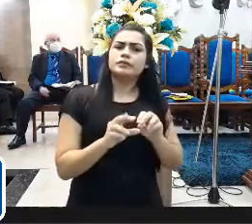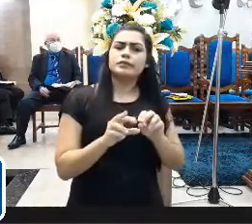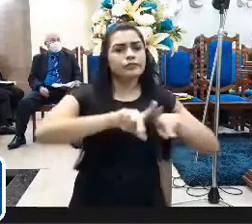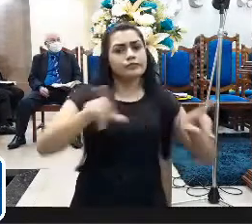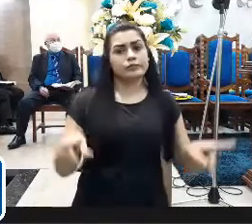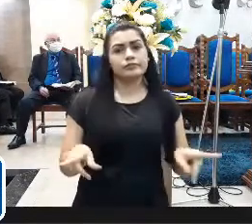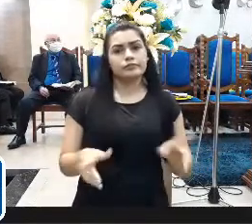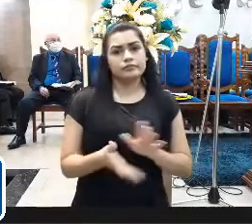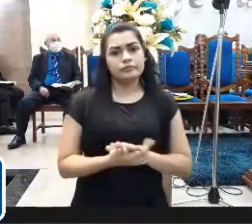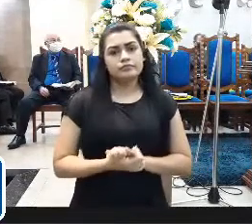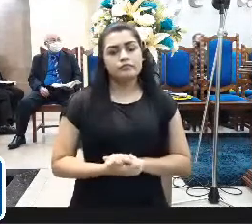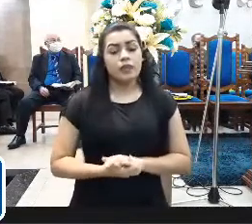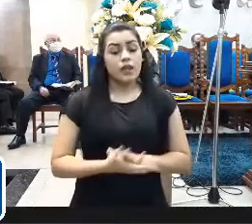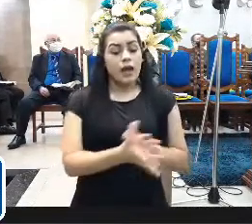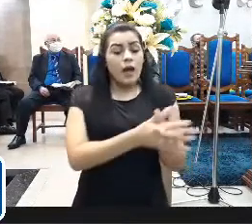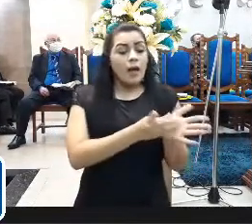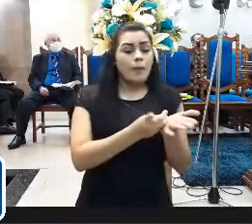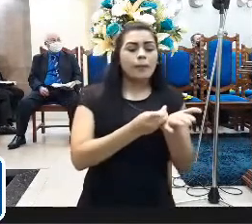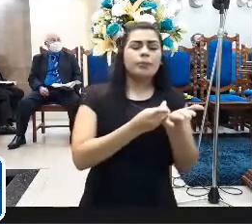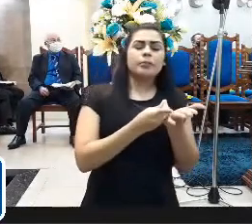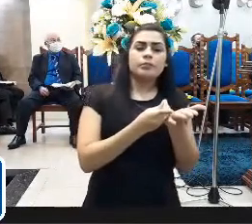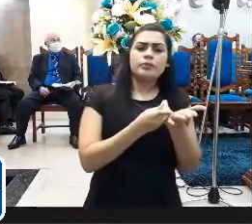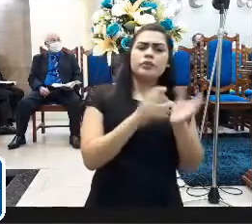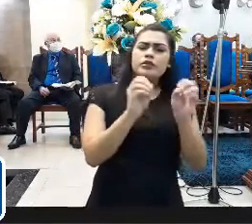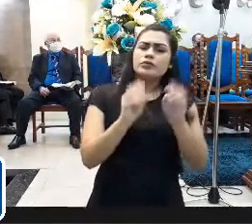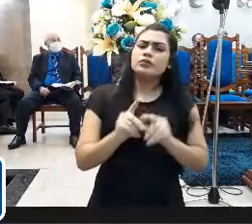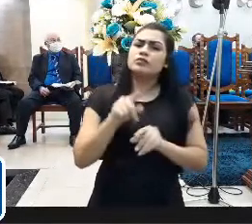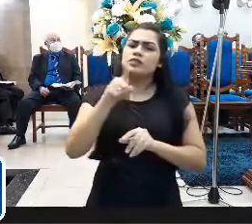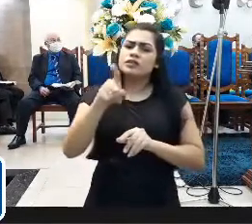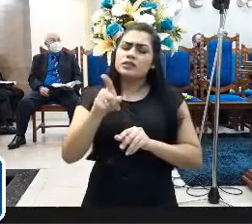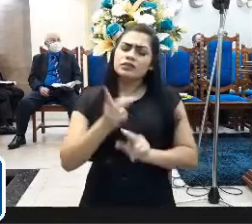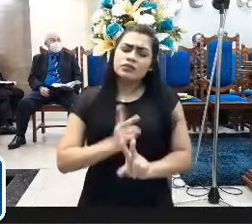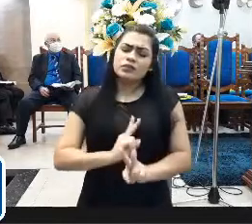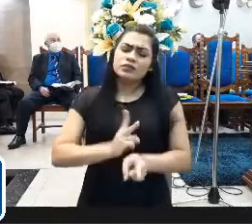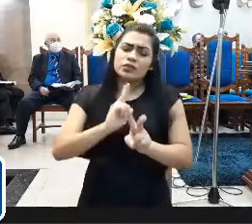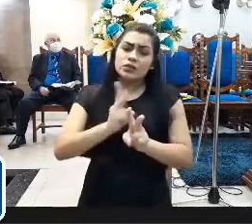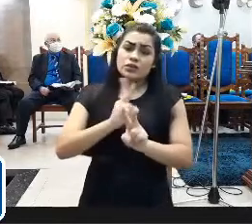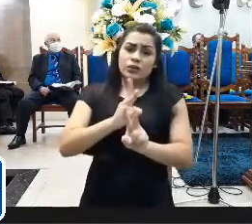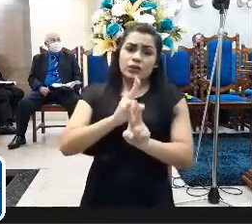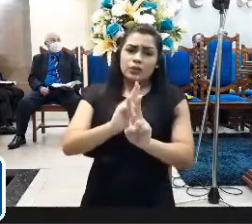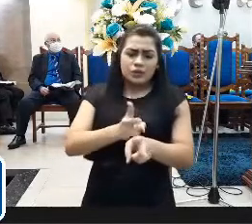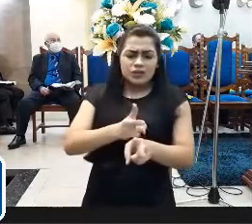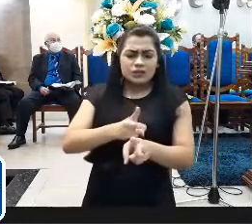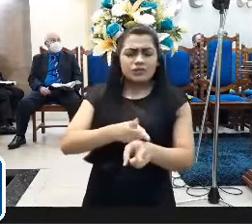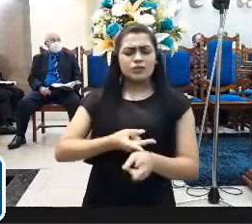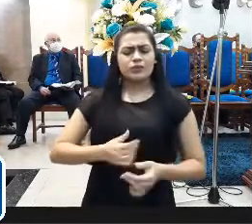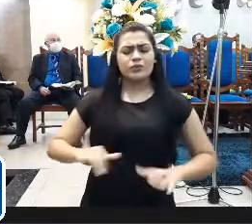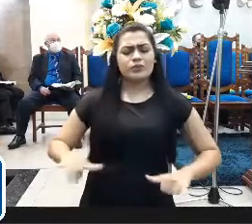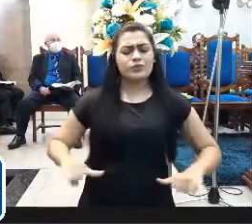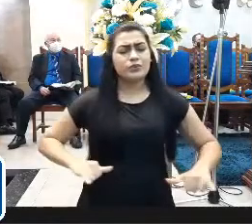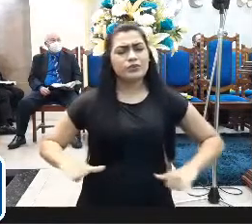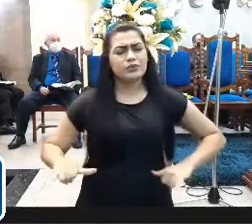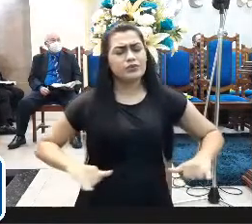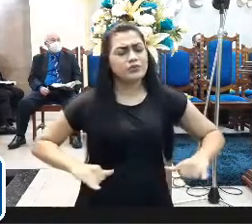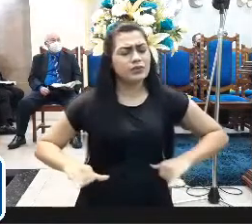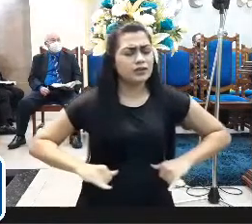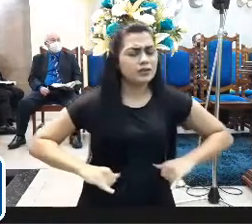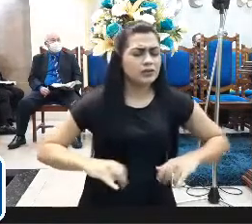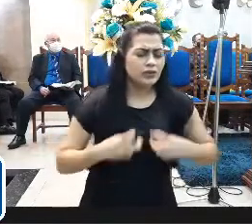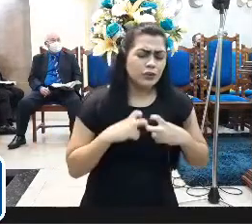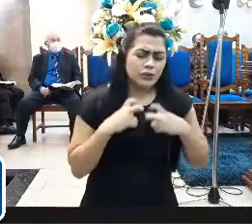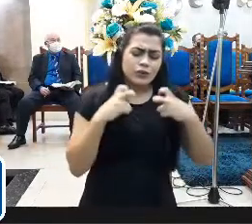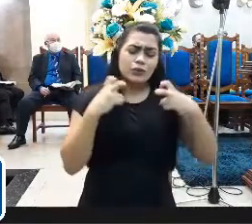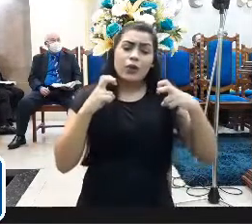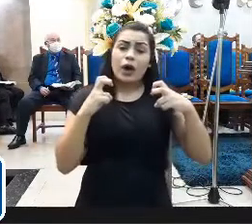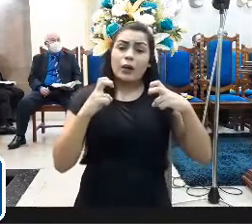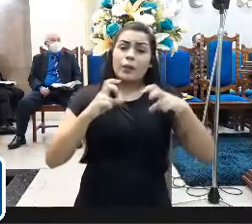diz que você vai passando, se arrastando, de joelho, vai sofrendo, vai gemendo, mas